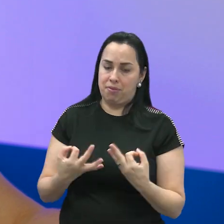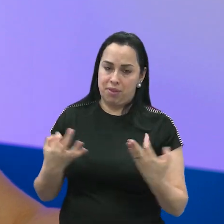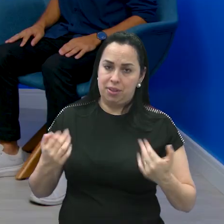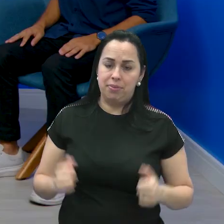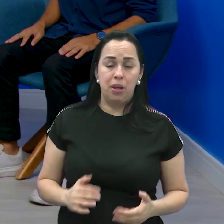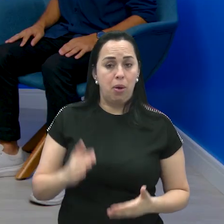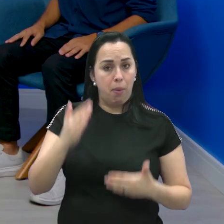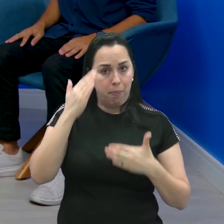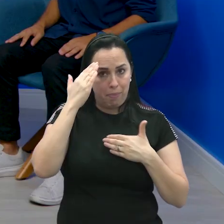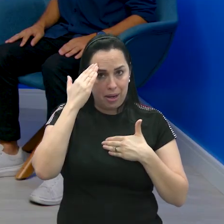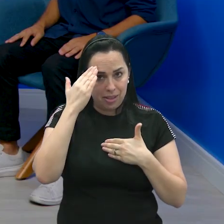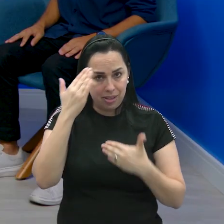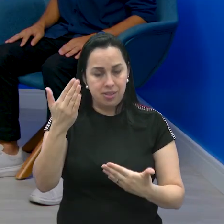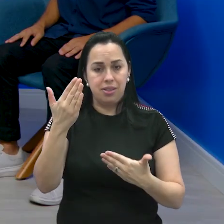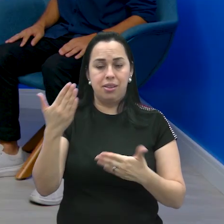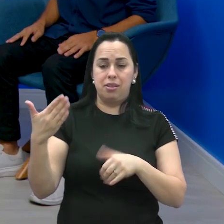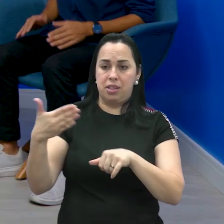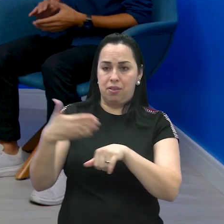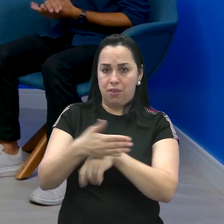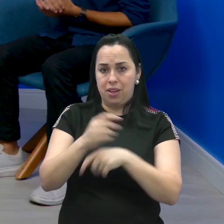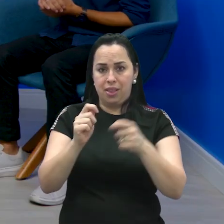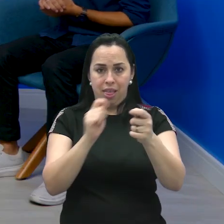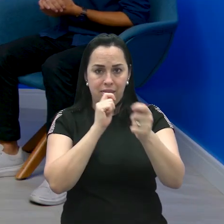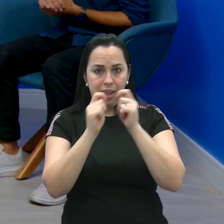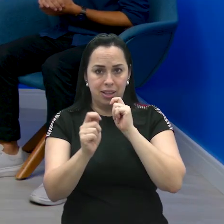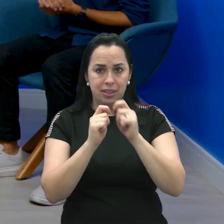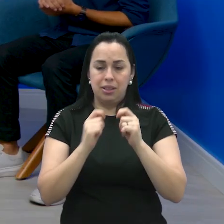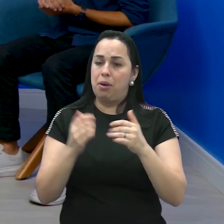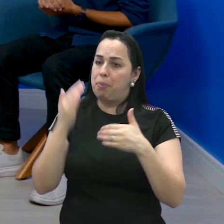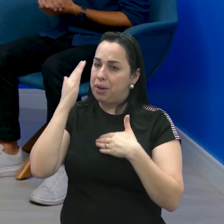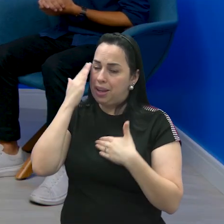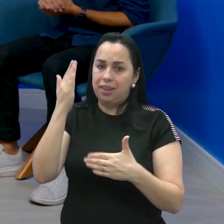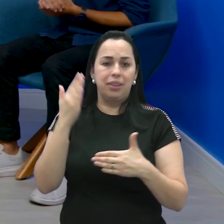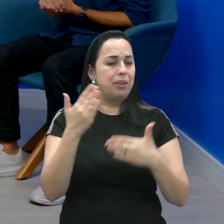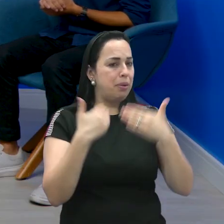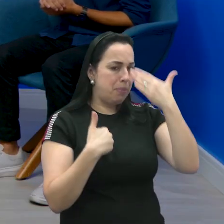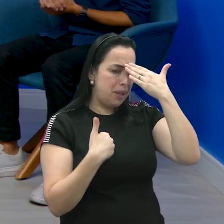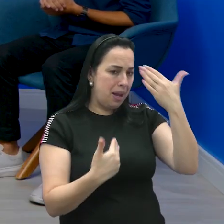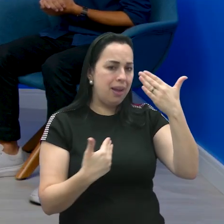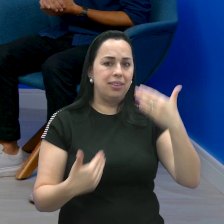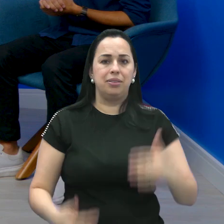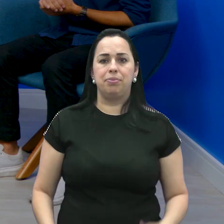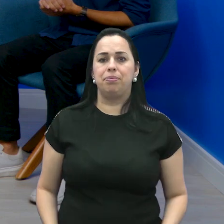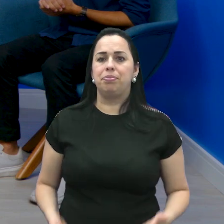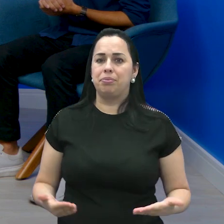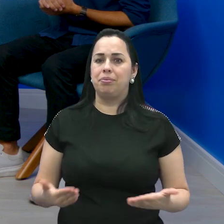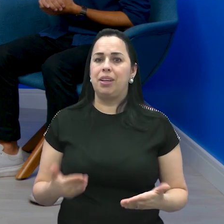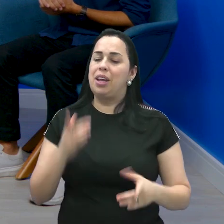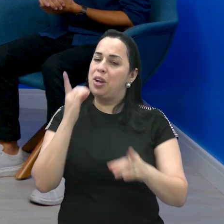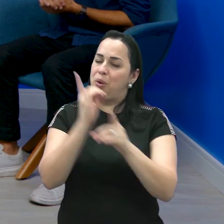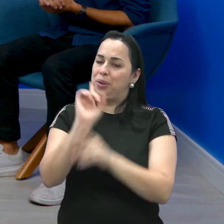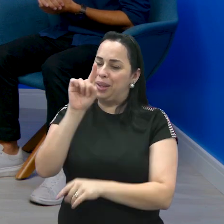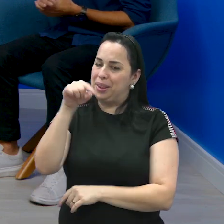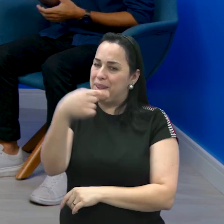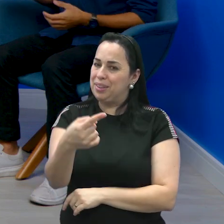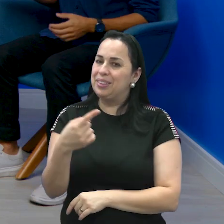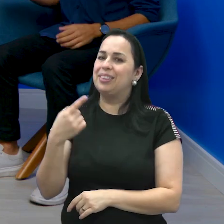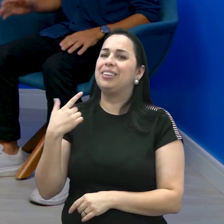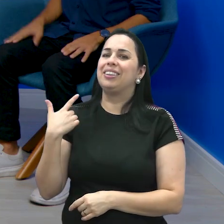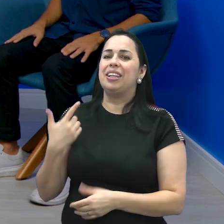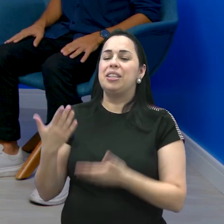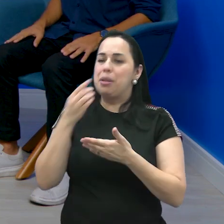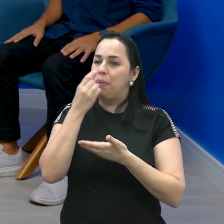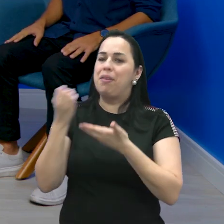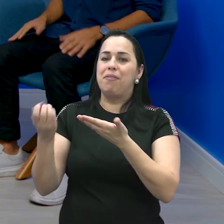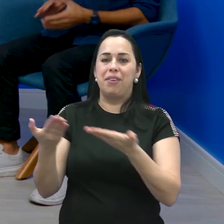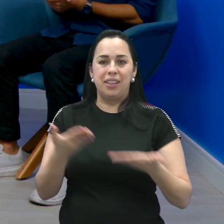Ana. Gostaria de agradecer. Eu agradeço a sua presença aqui no Sobre Política. Obrigado. Muito obrigada, gente. E até uma próxima. Até a próxima,